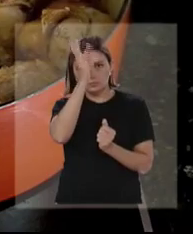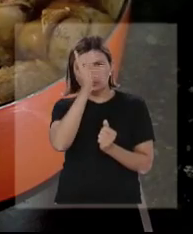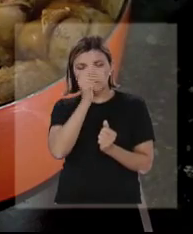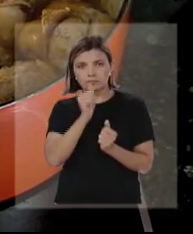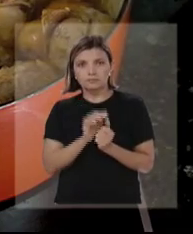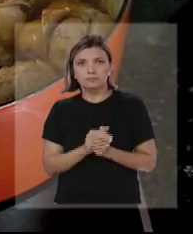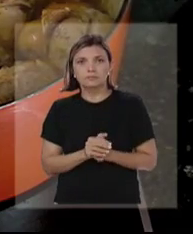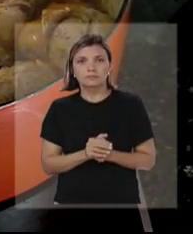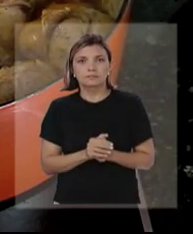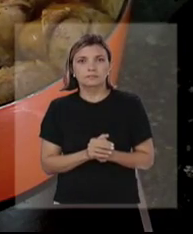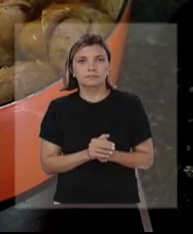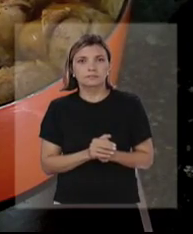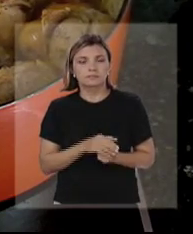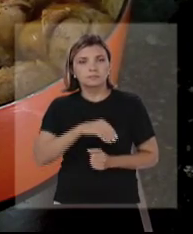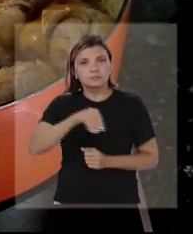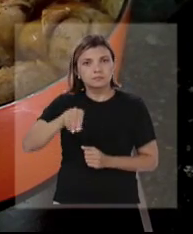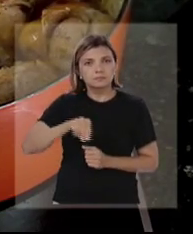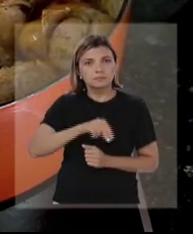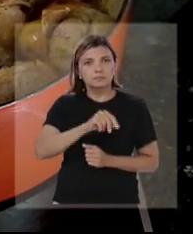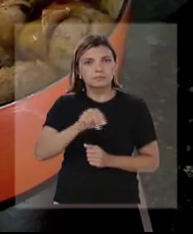panela, junto com o açafrão.